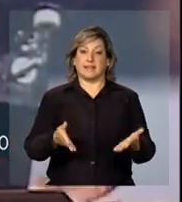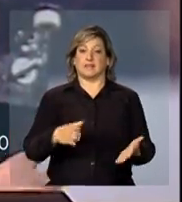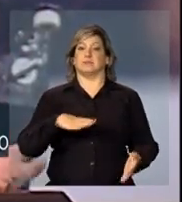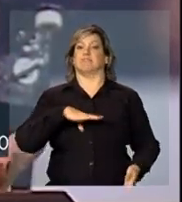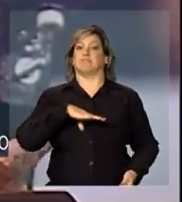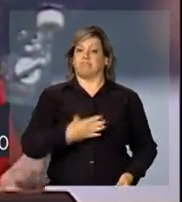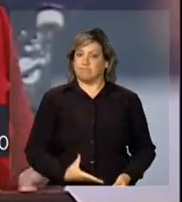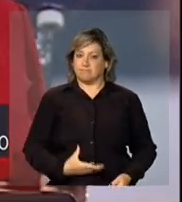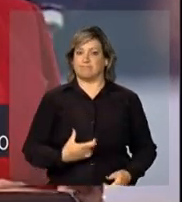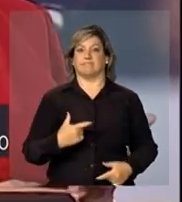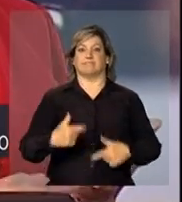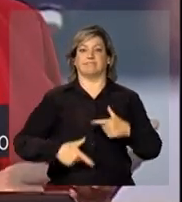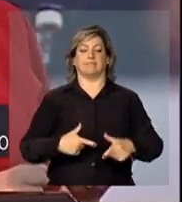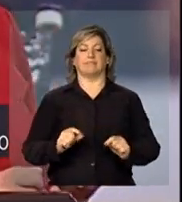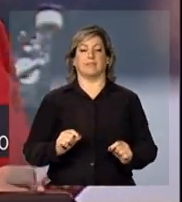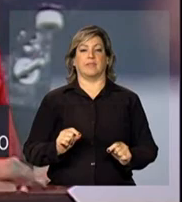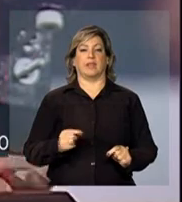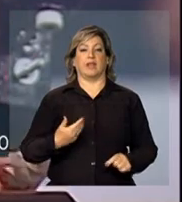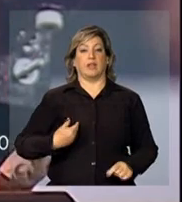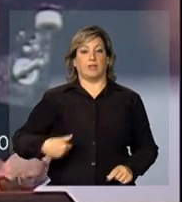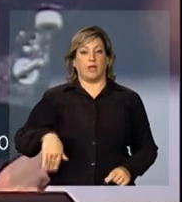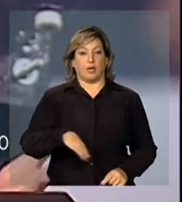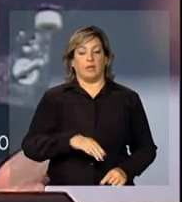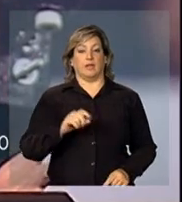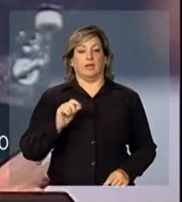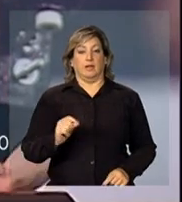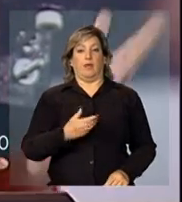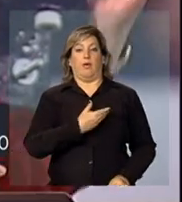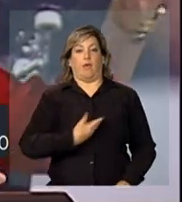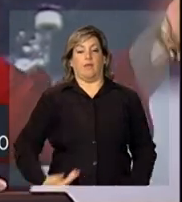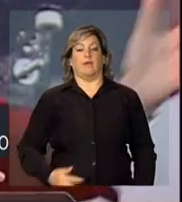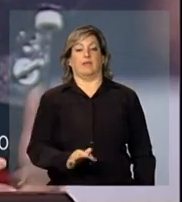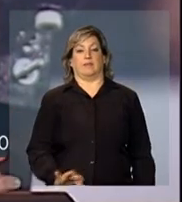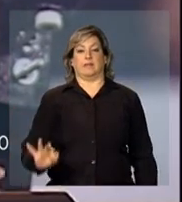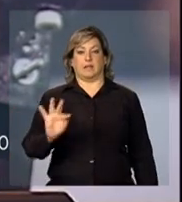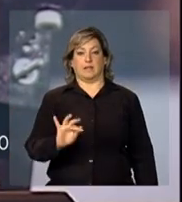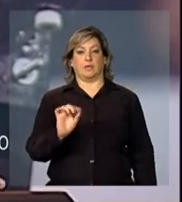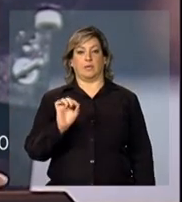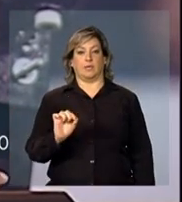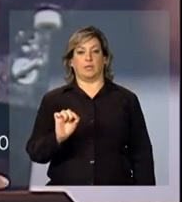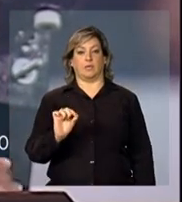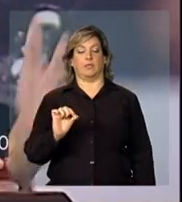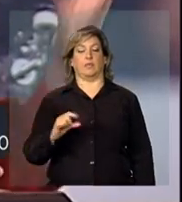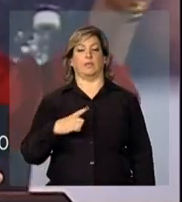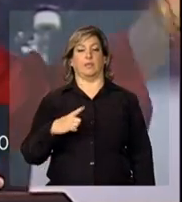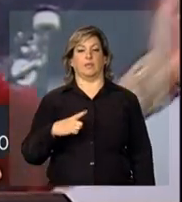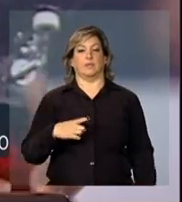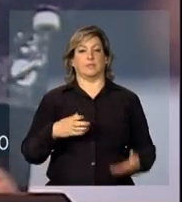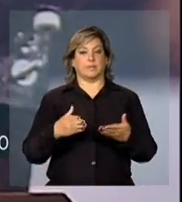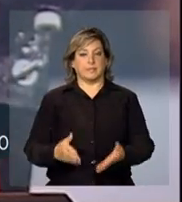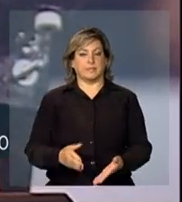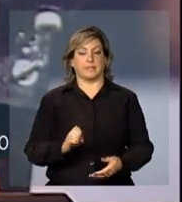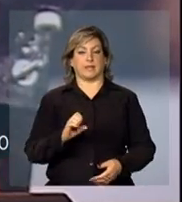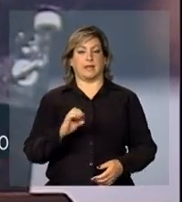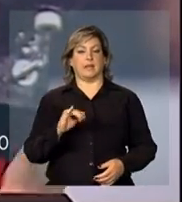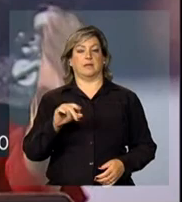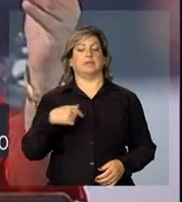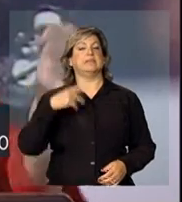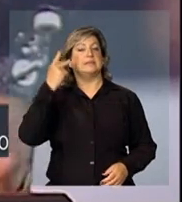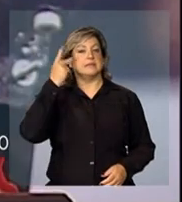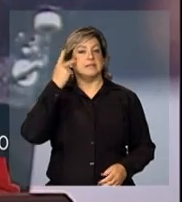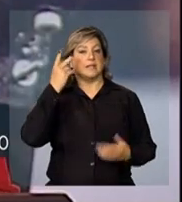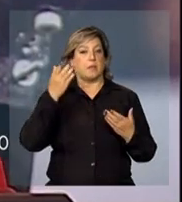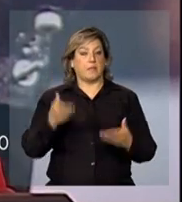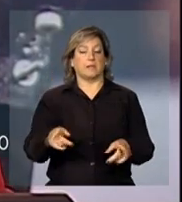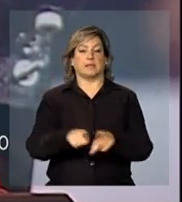Desafio que nós governo federal o estado é de São Paulo